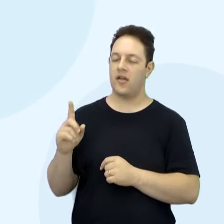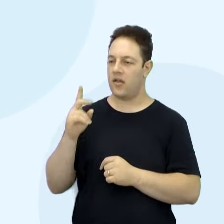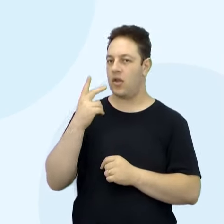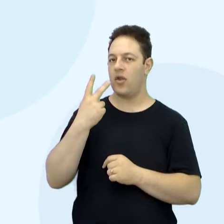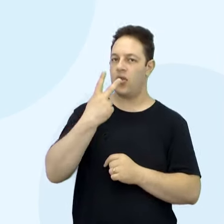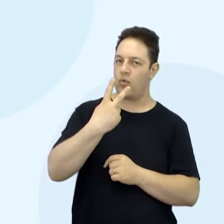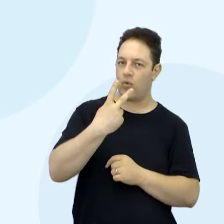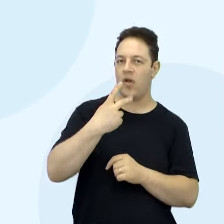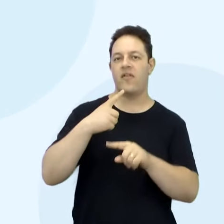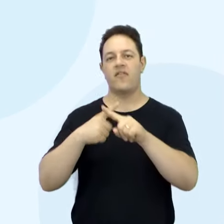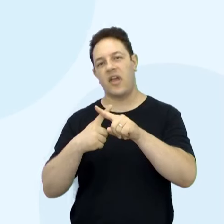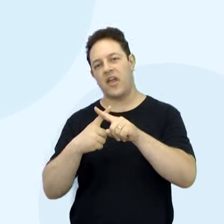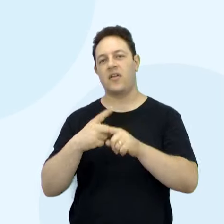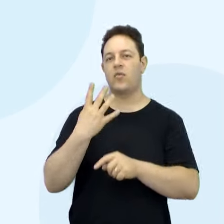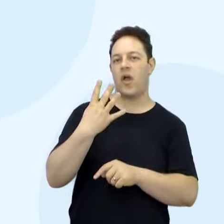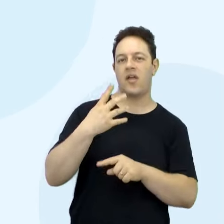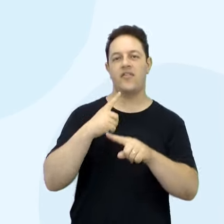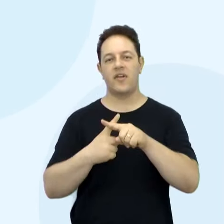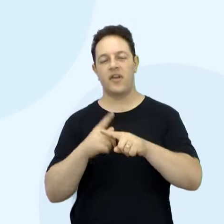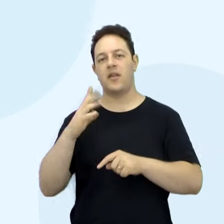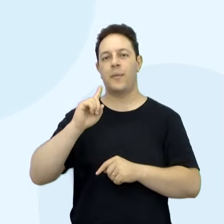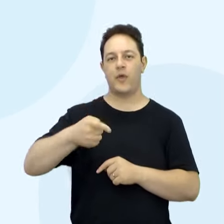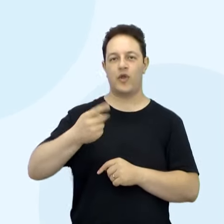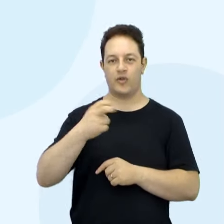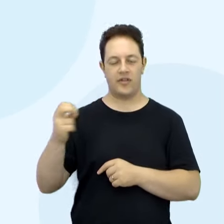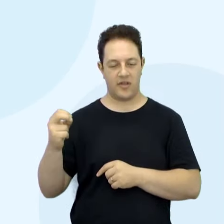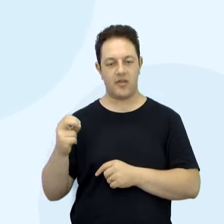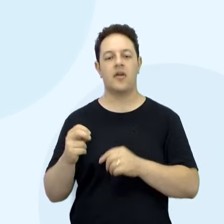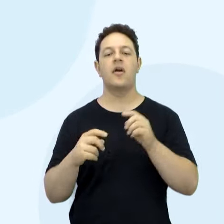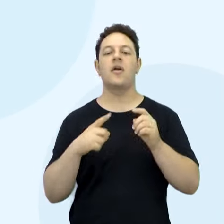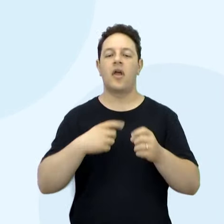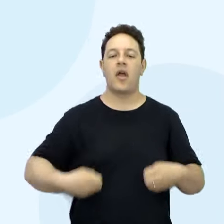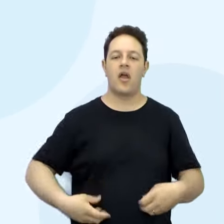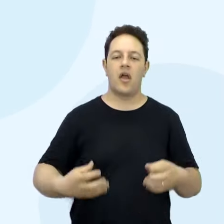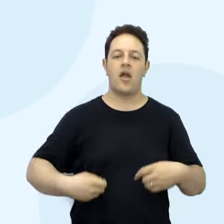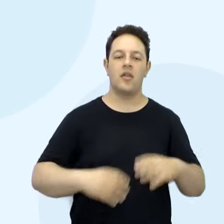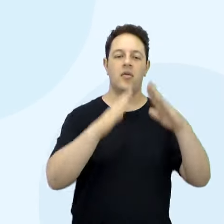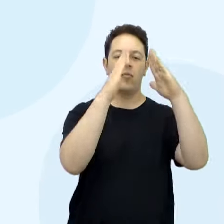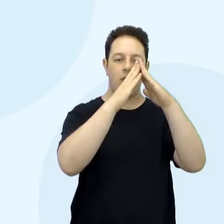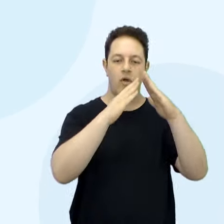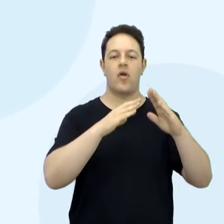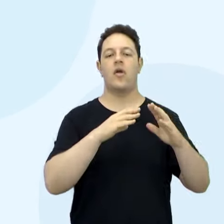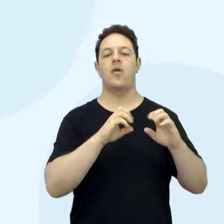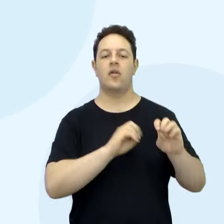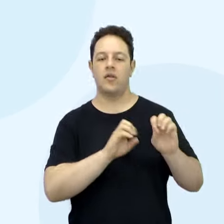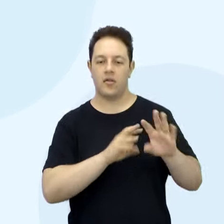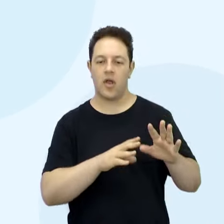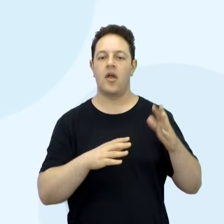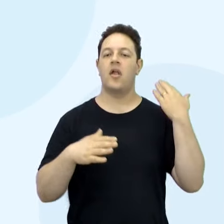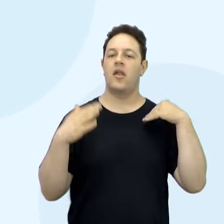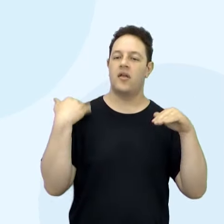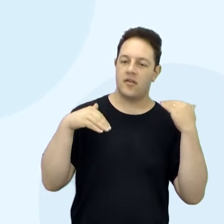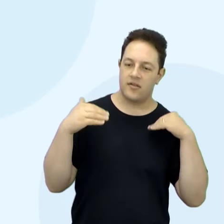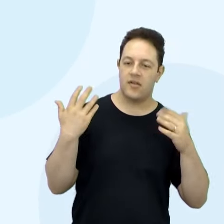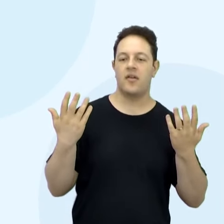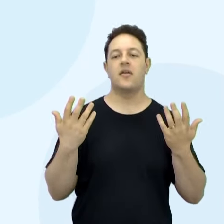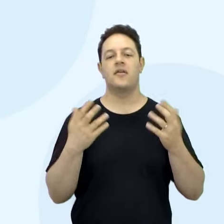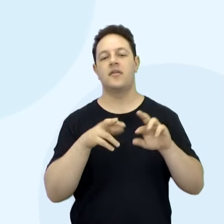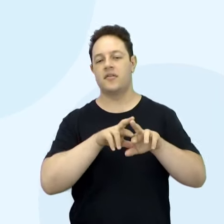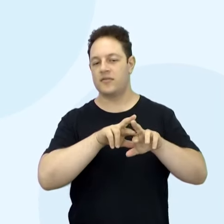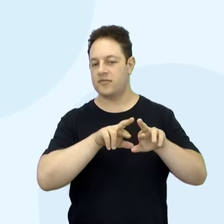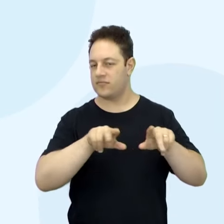salários mínimos. Ela vai gastar isso aí com moradia, educação, lazer, pensando aí que são